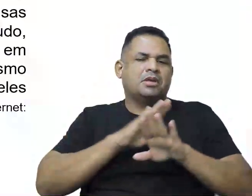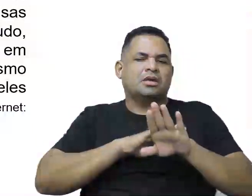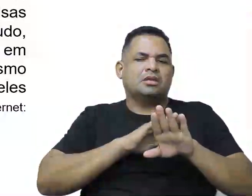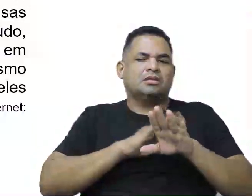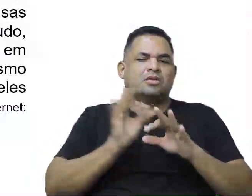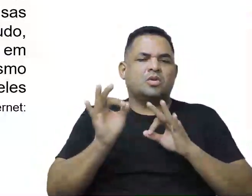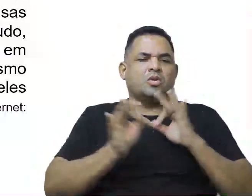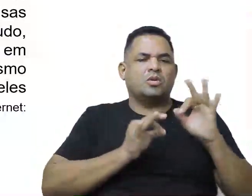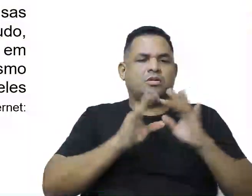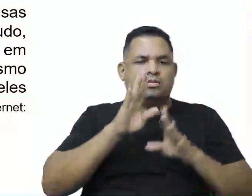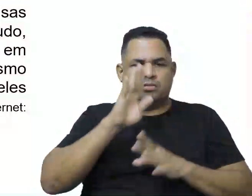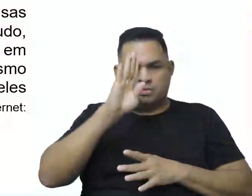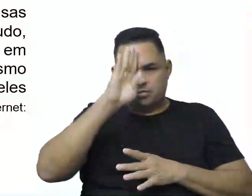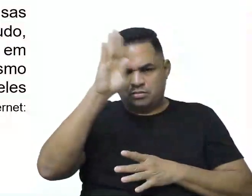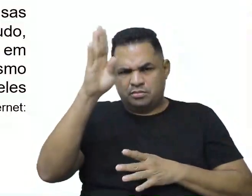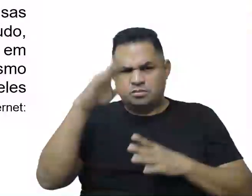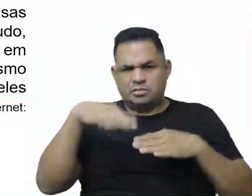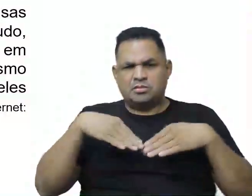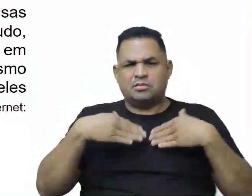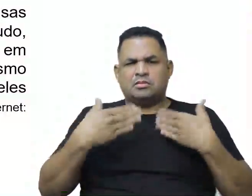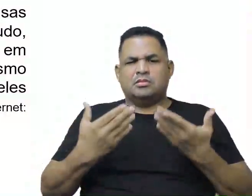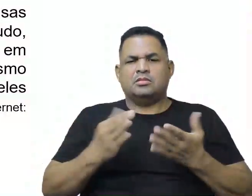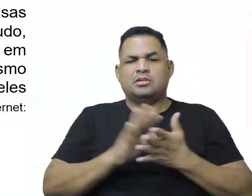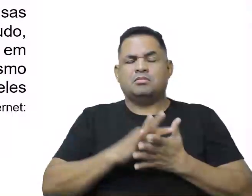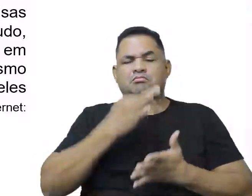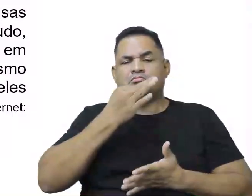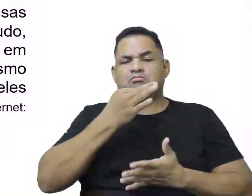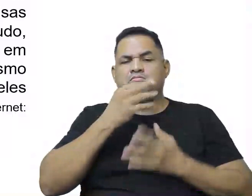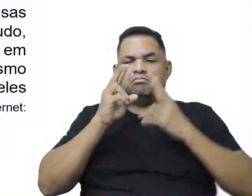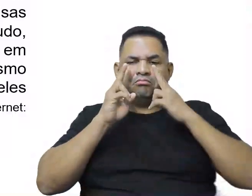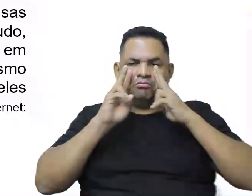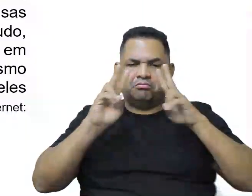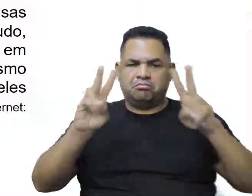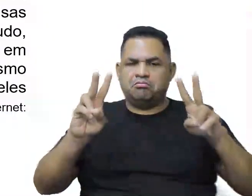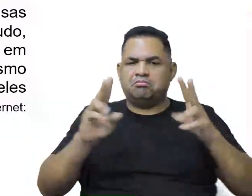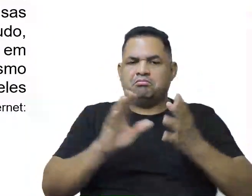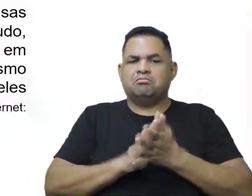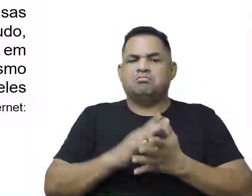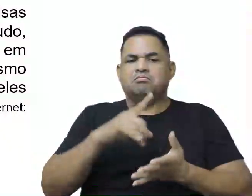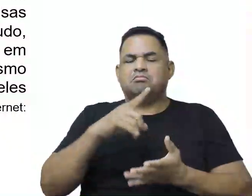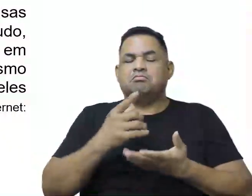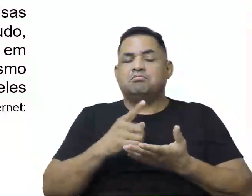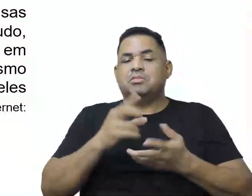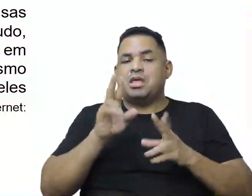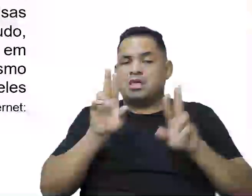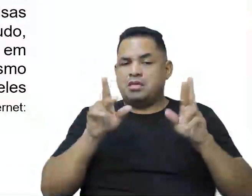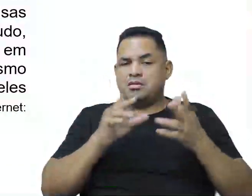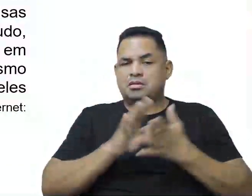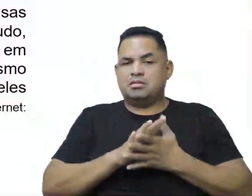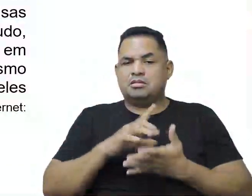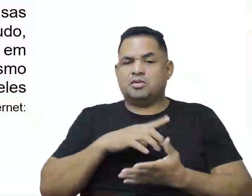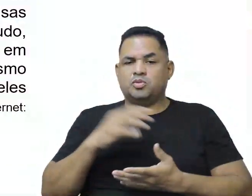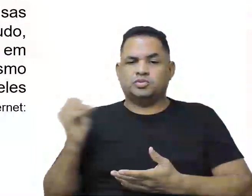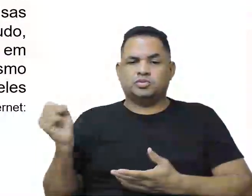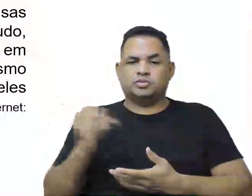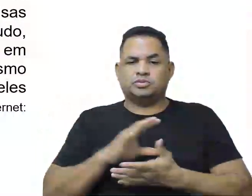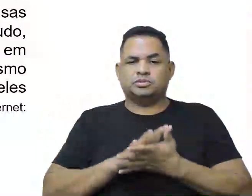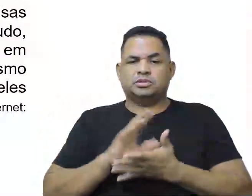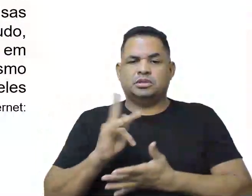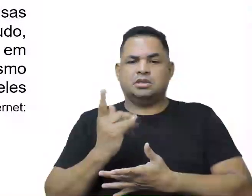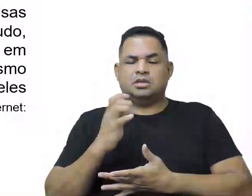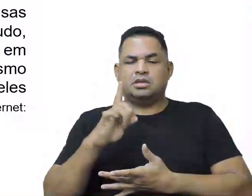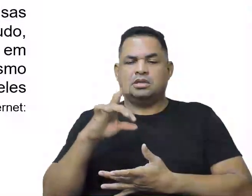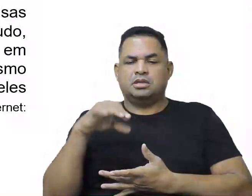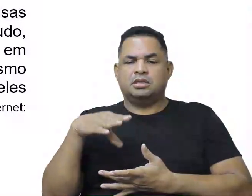construída principalmente de uma crítica as visões sobre o mesmo tema que tinham os